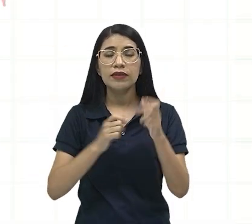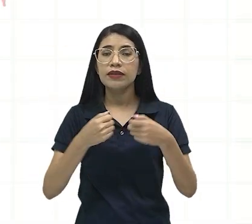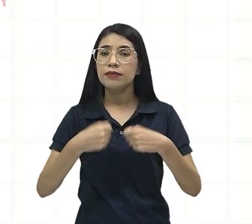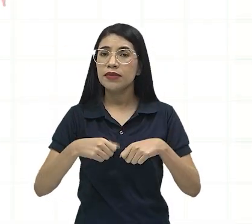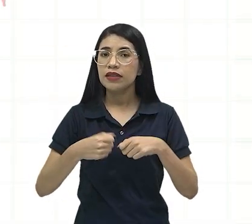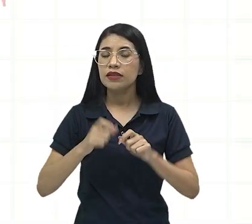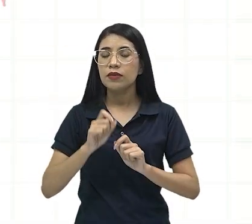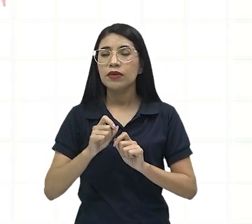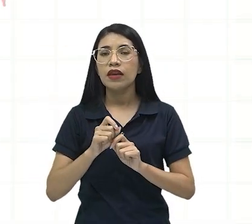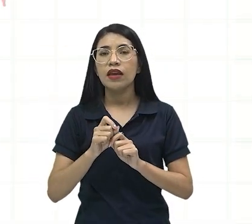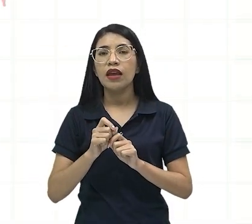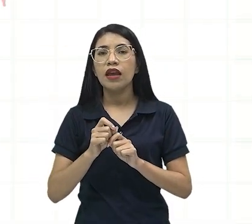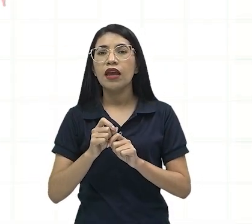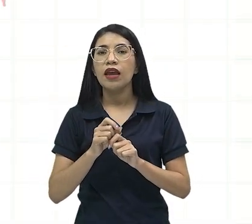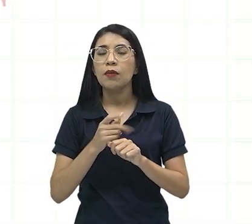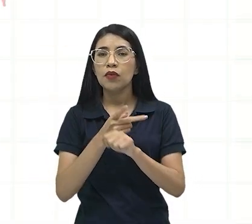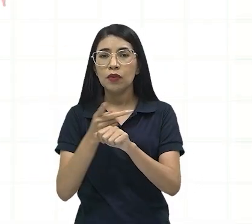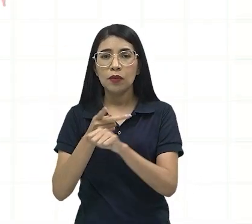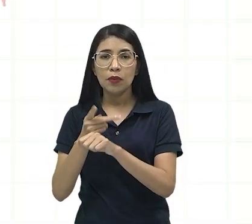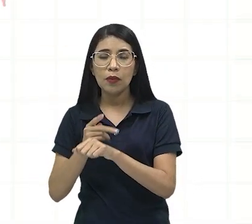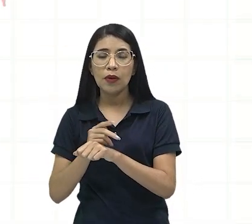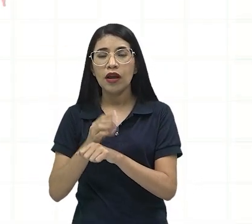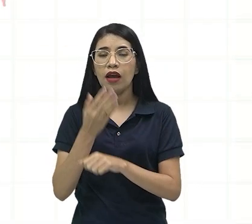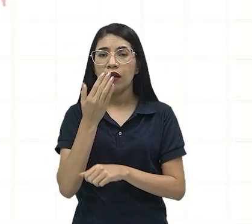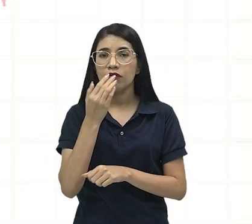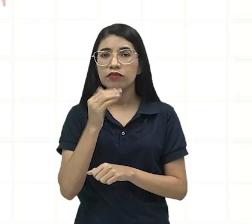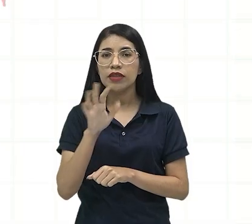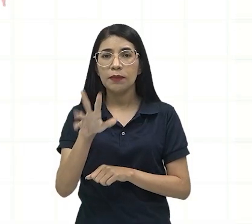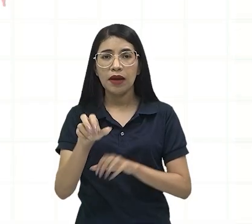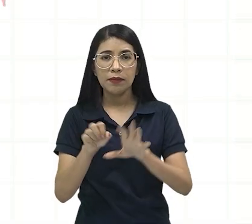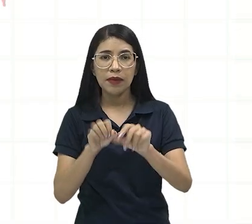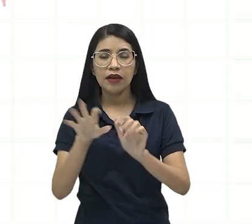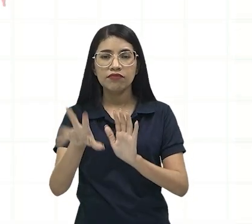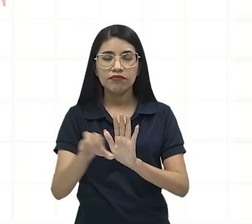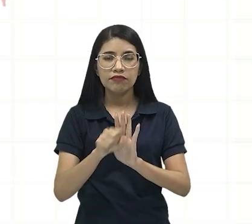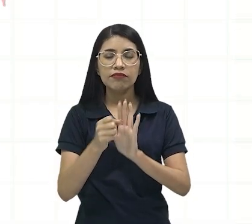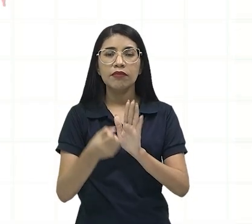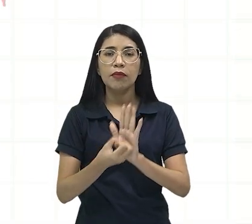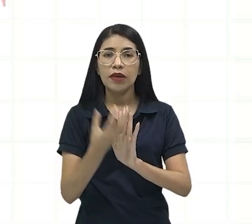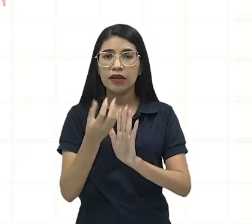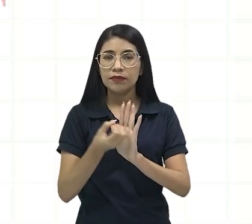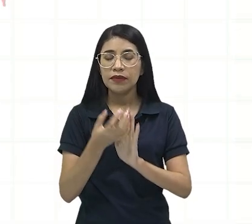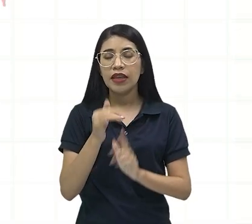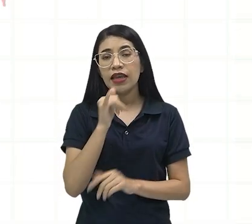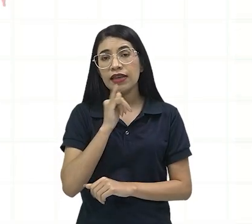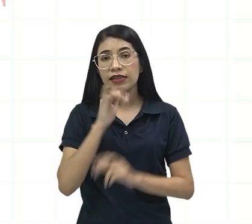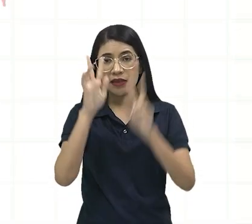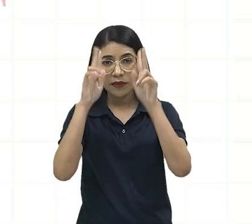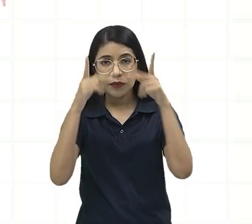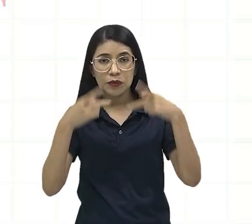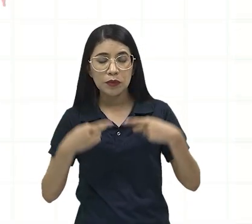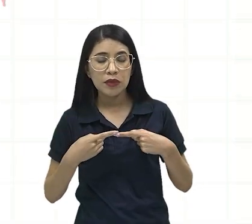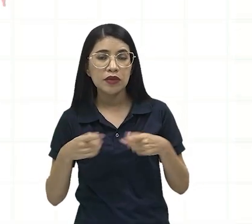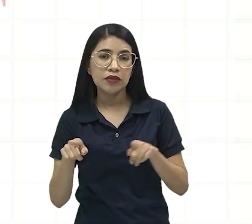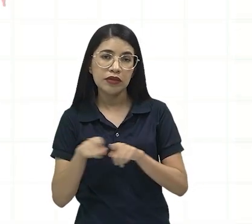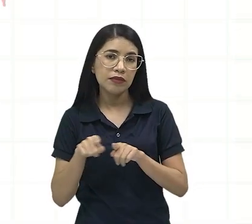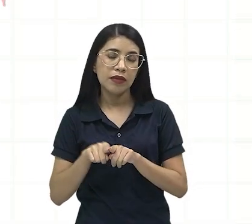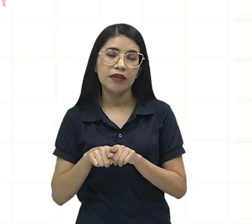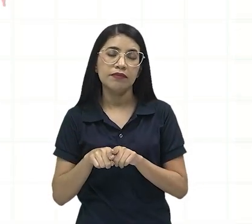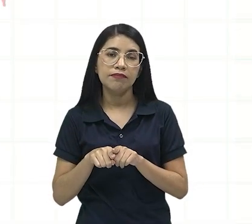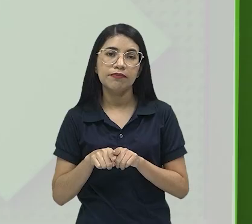se alimentar, precisam comer, né? Assim como nós, vamos tomar como exemplo nós, os seres